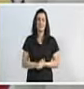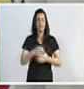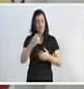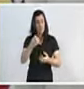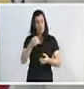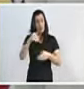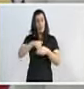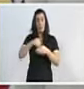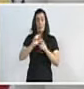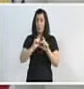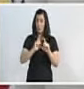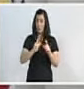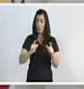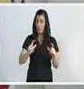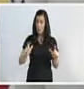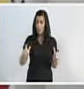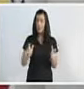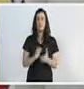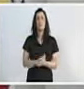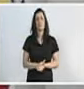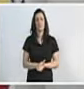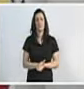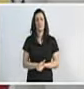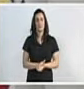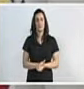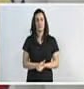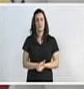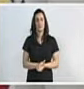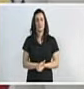votação, aumentou a sua votação da última eleição, né?